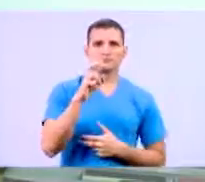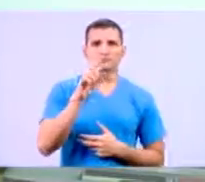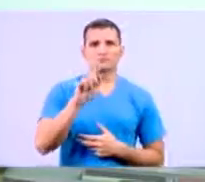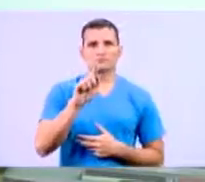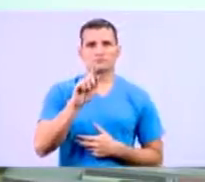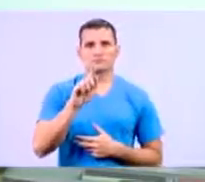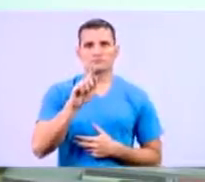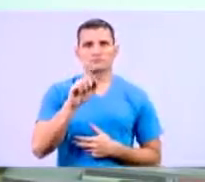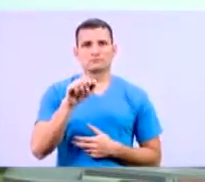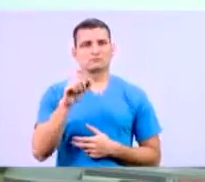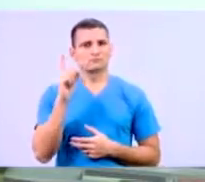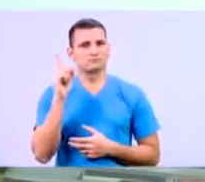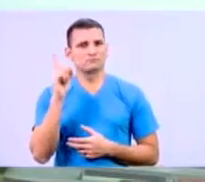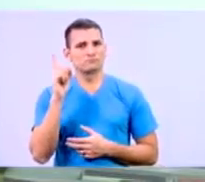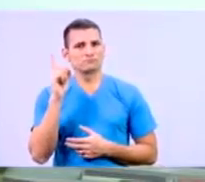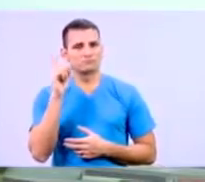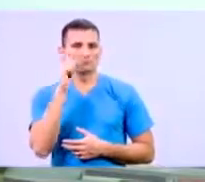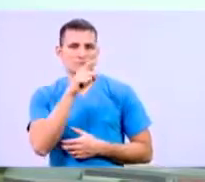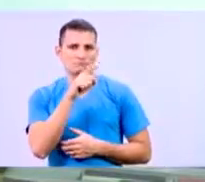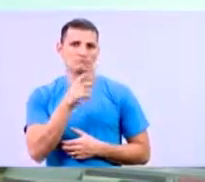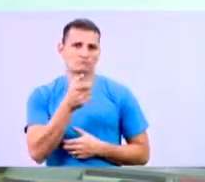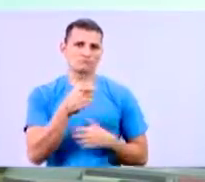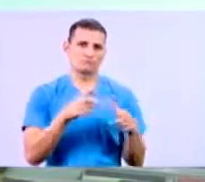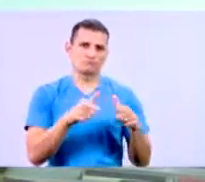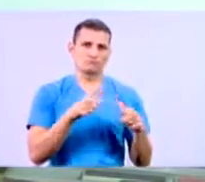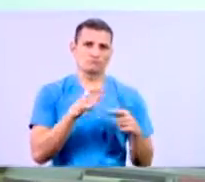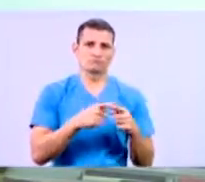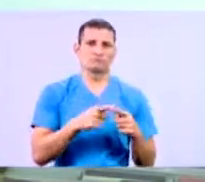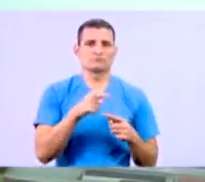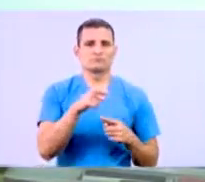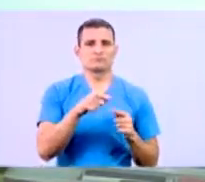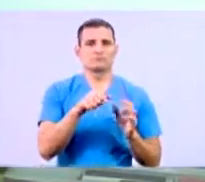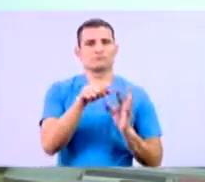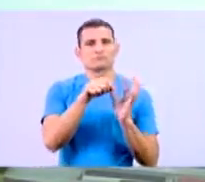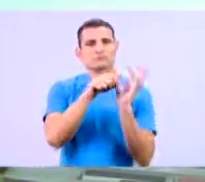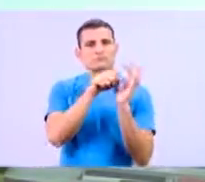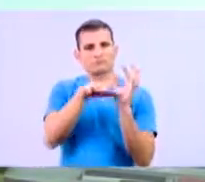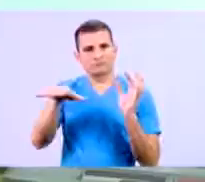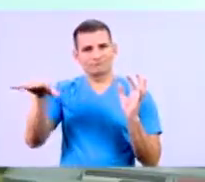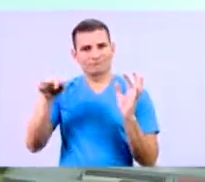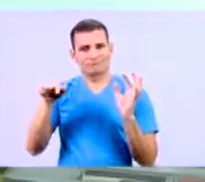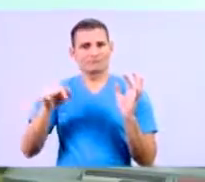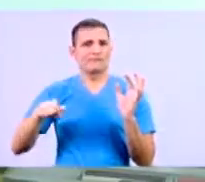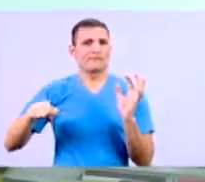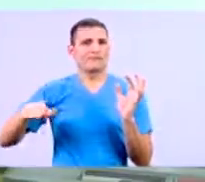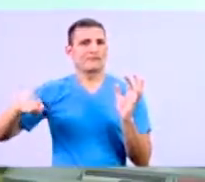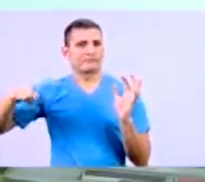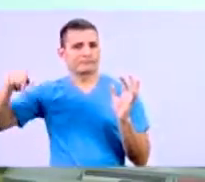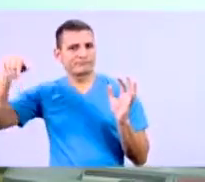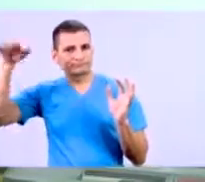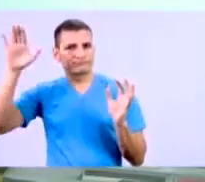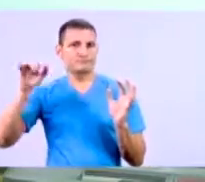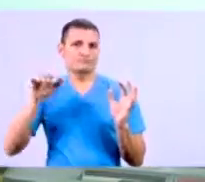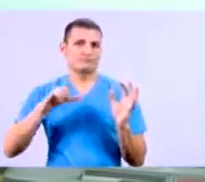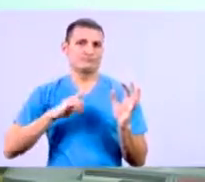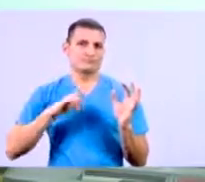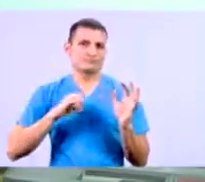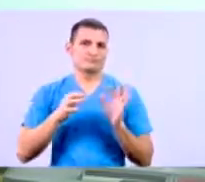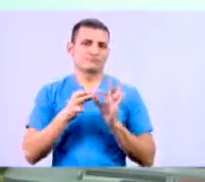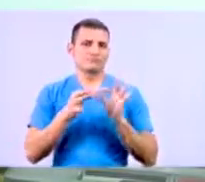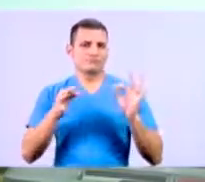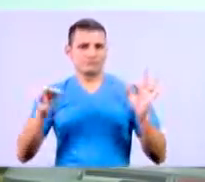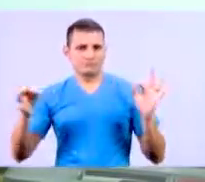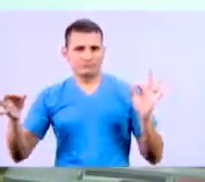são equipamentos difíceis, né, de se trabalhar, porque a frequência é muito alta, então você acaba tendo uma distância